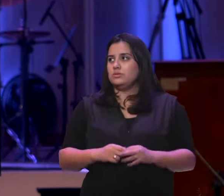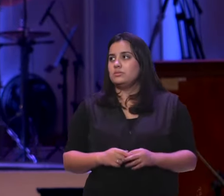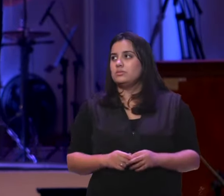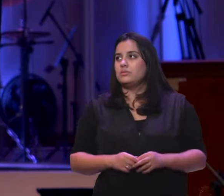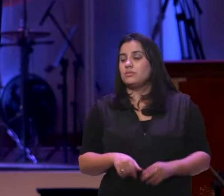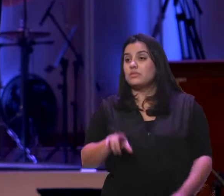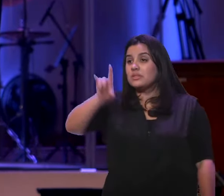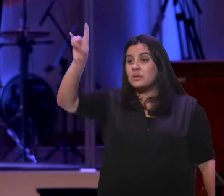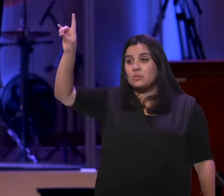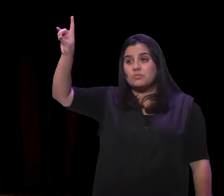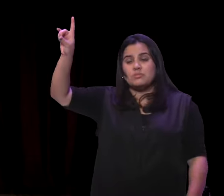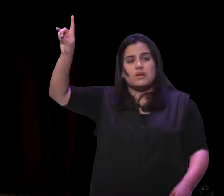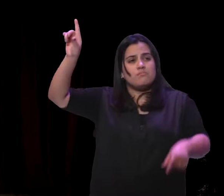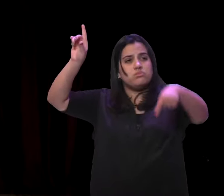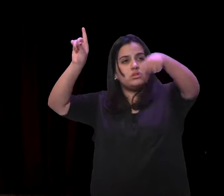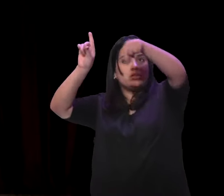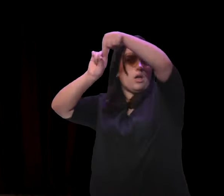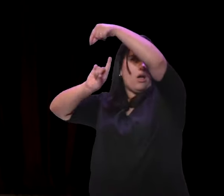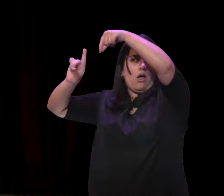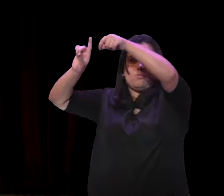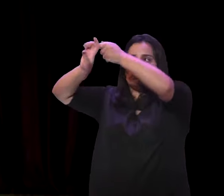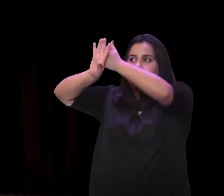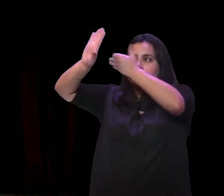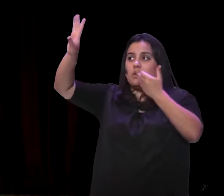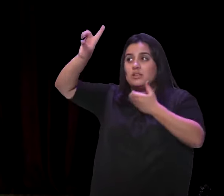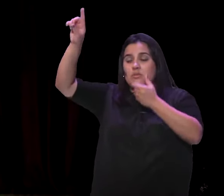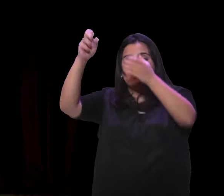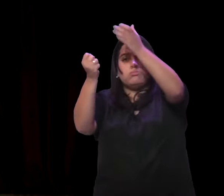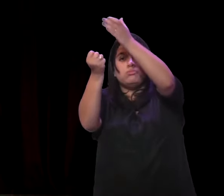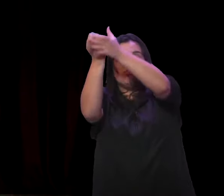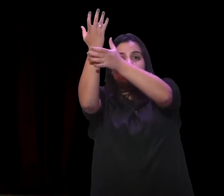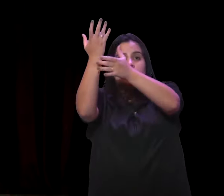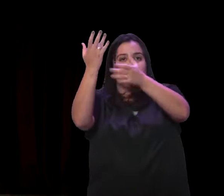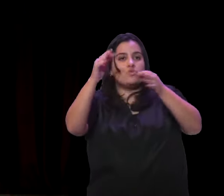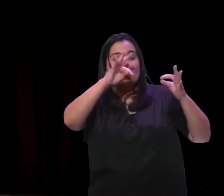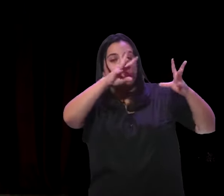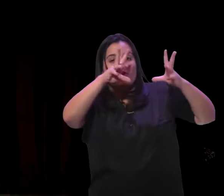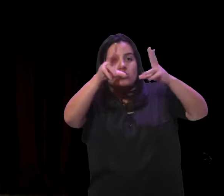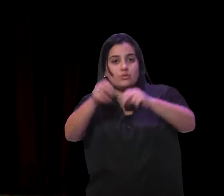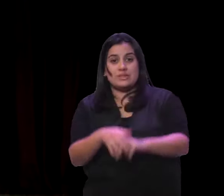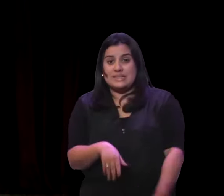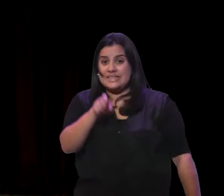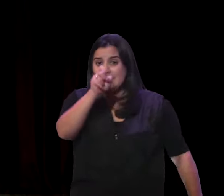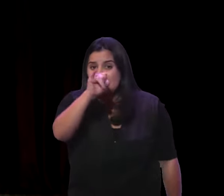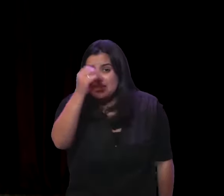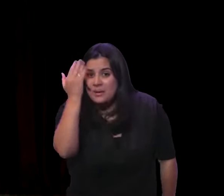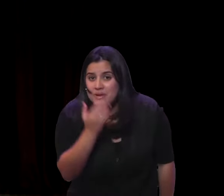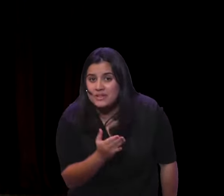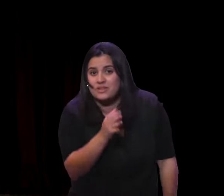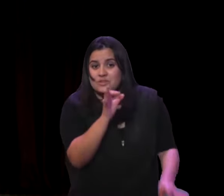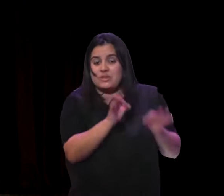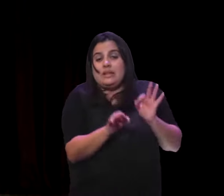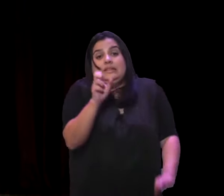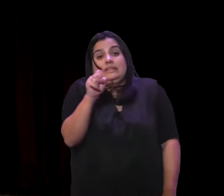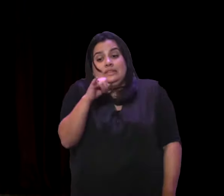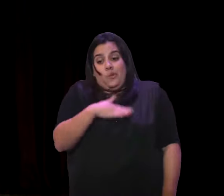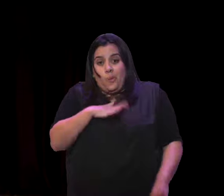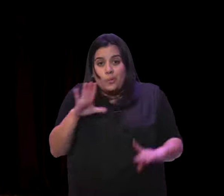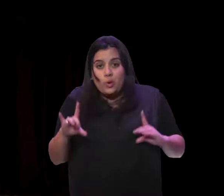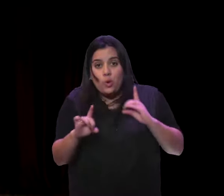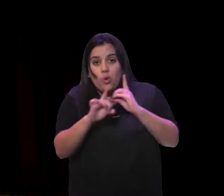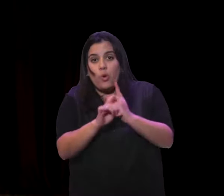Ele é outro, ele é santo, ele é separado, ele é o criador de tudo. Se na presença de um juiz, se no meu date, se no meu